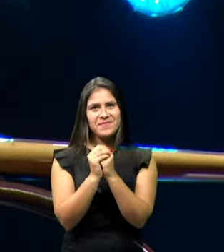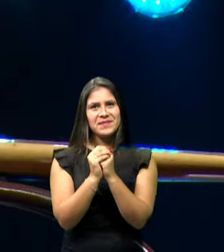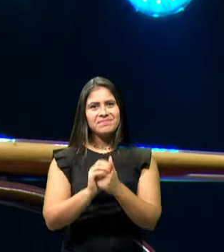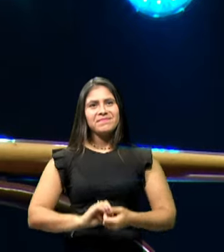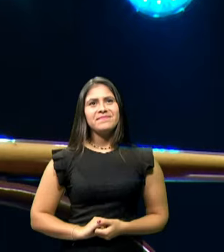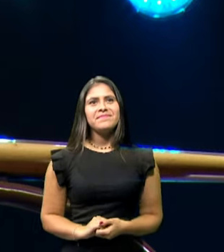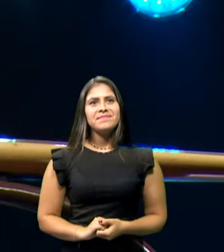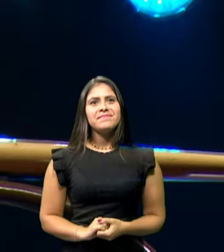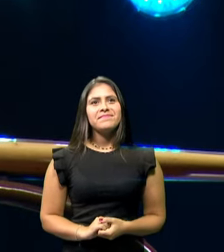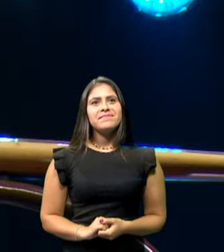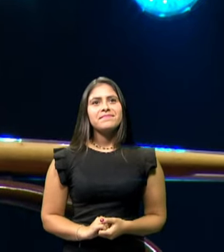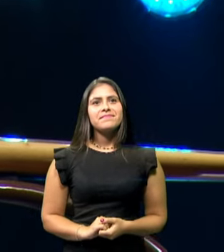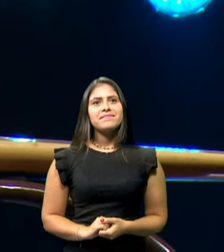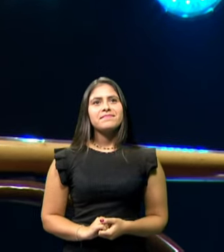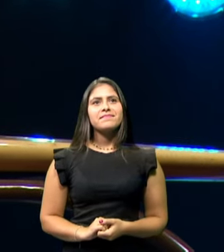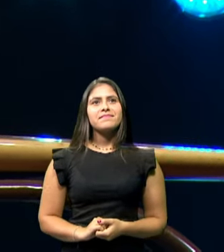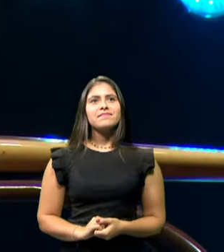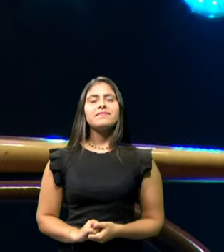É